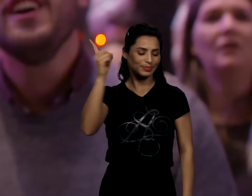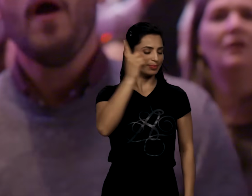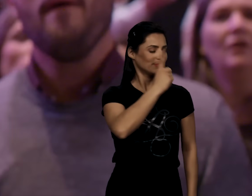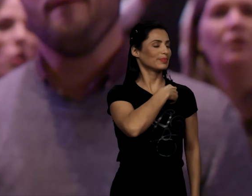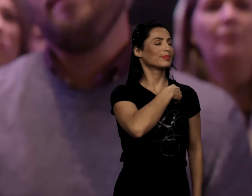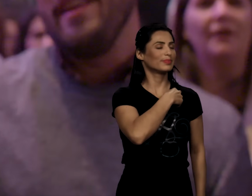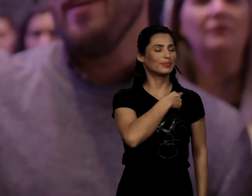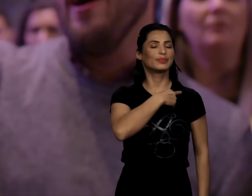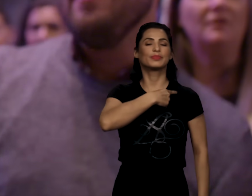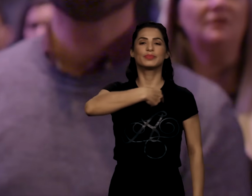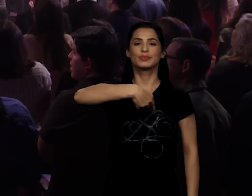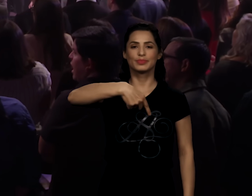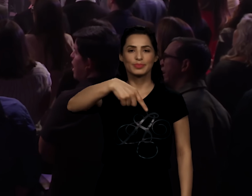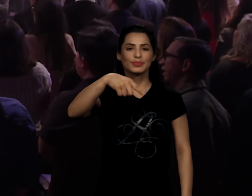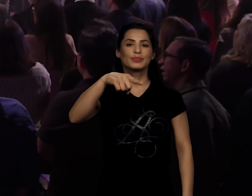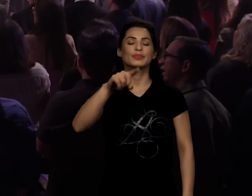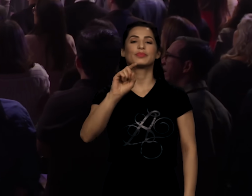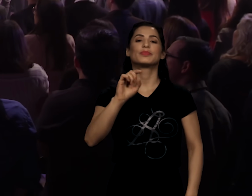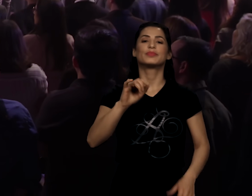serei, cumprindo a